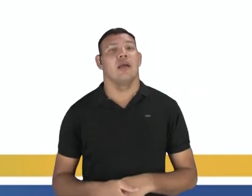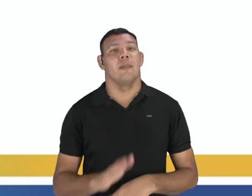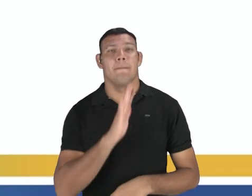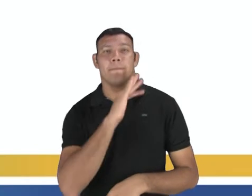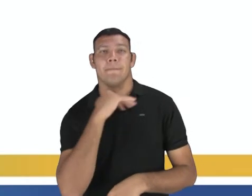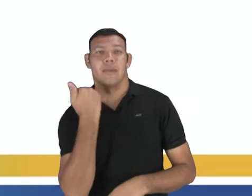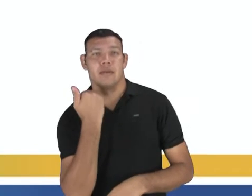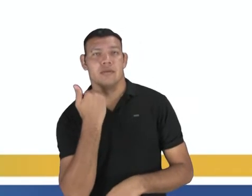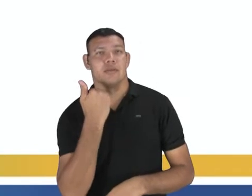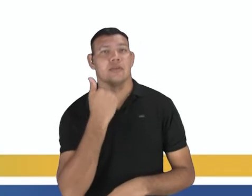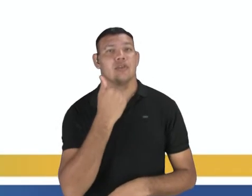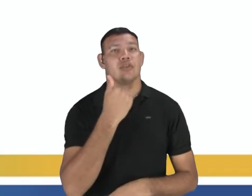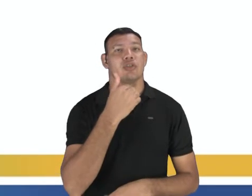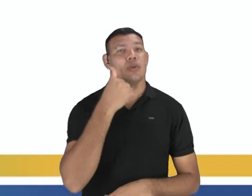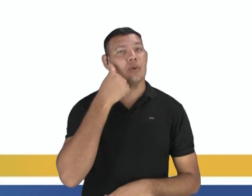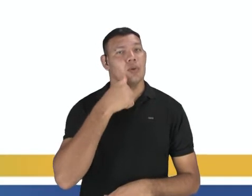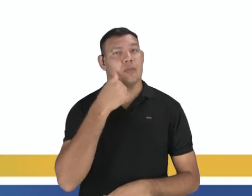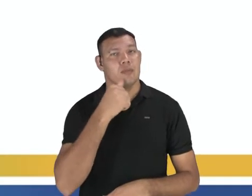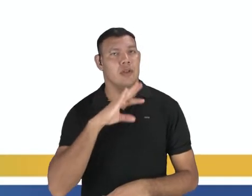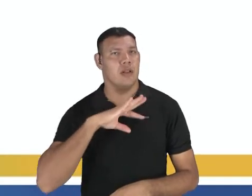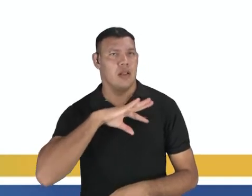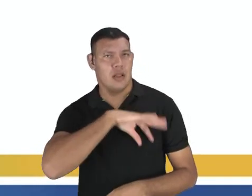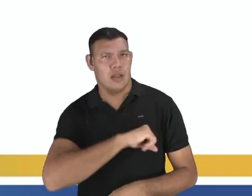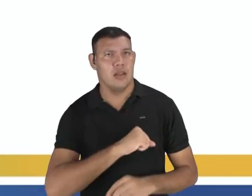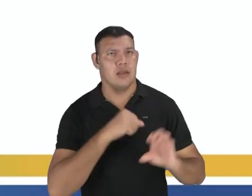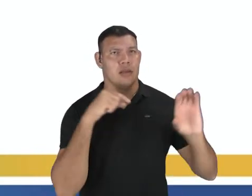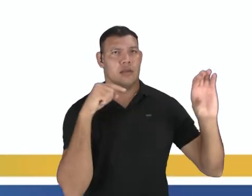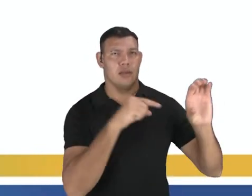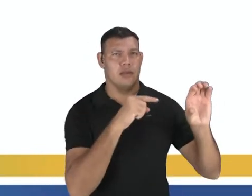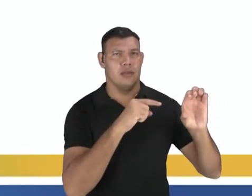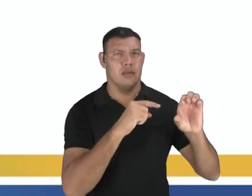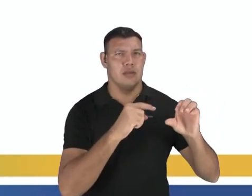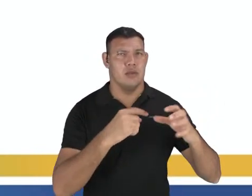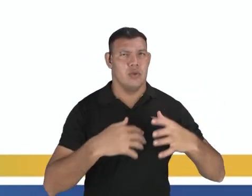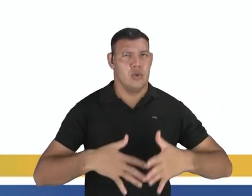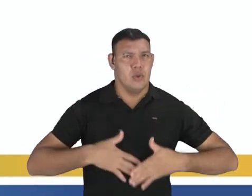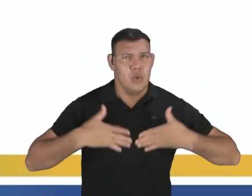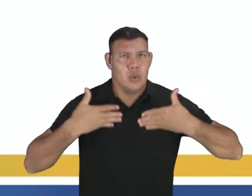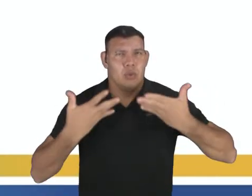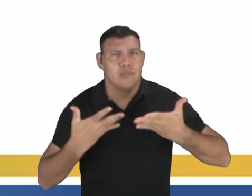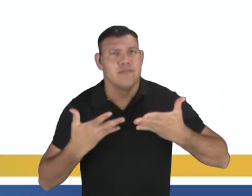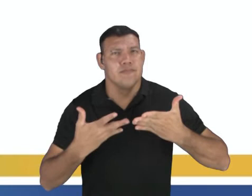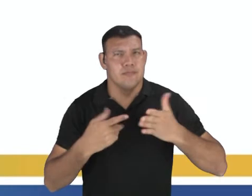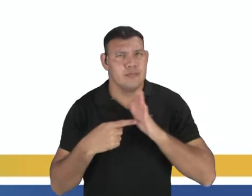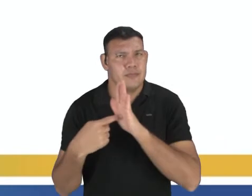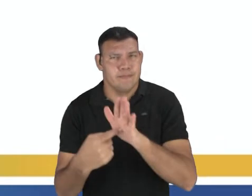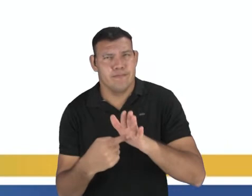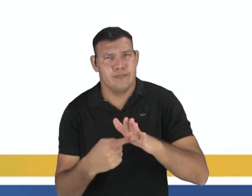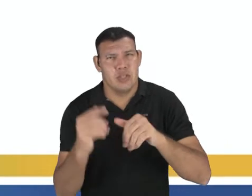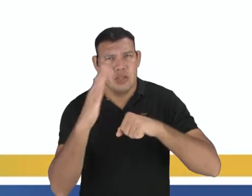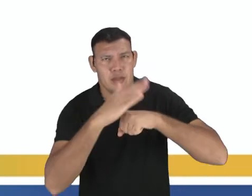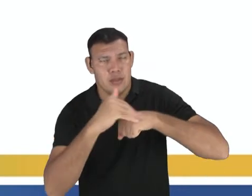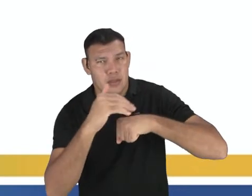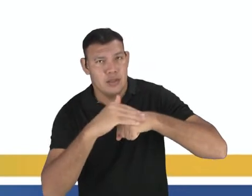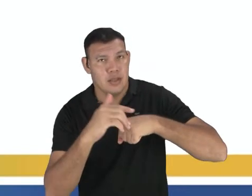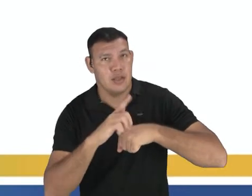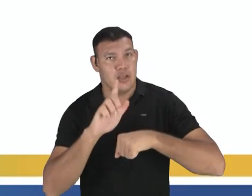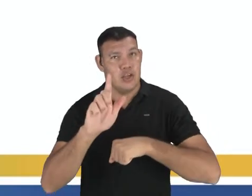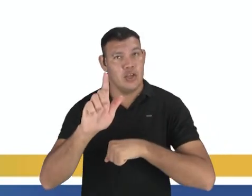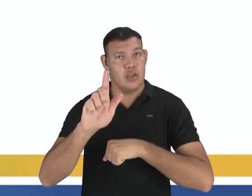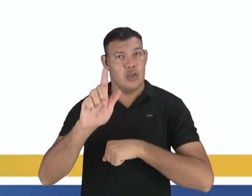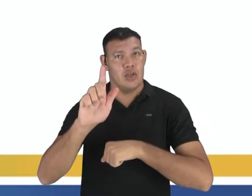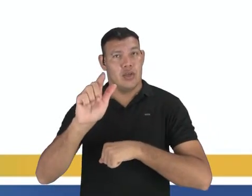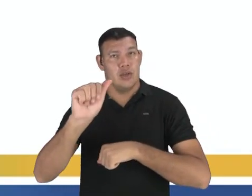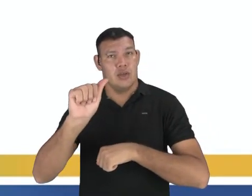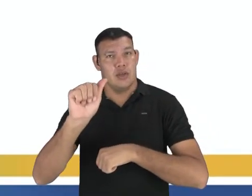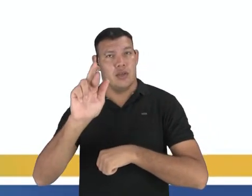Ou D. Prazer da personagem em relação ao sofrimento alheio. O que você deve verificar aí